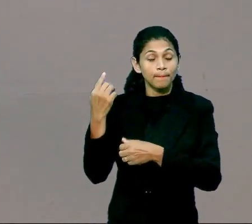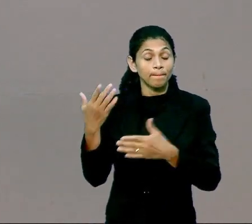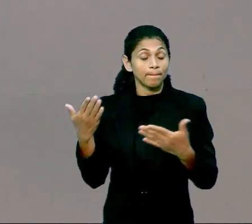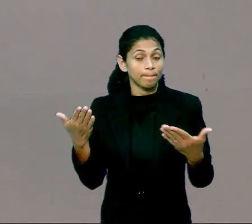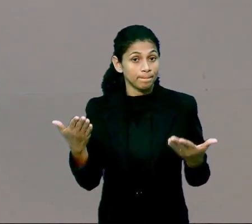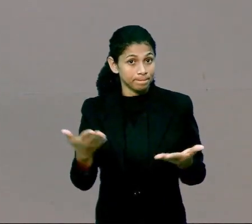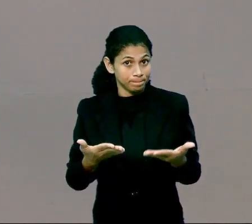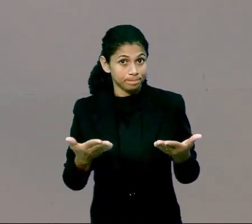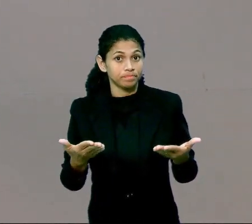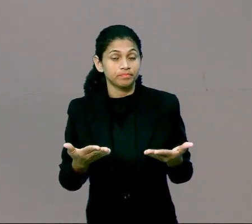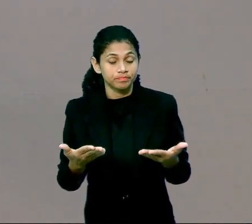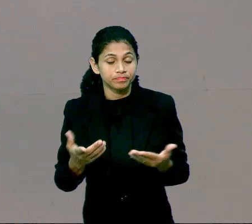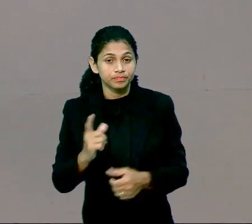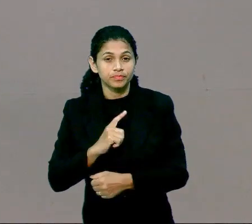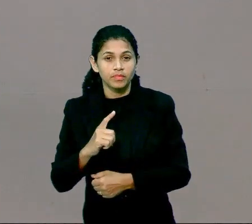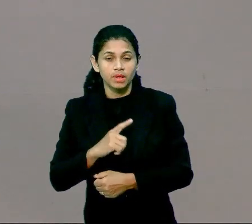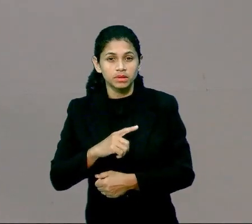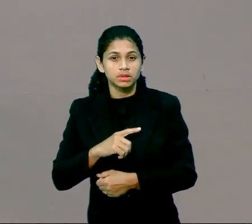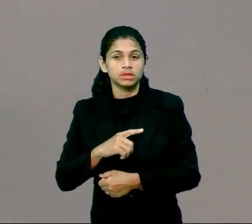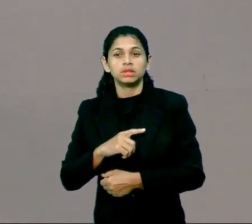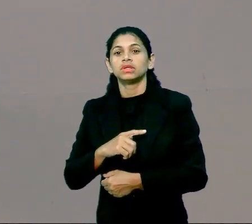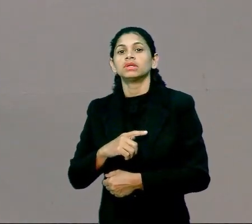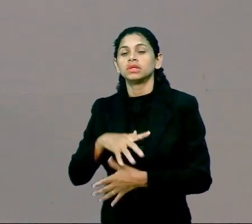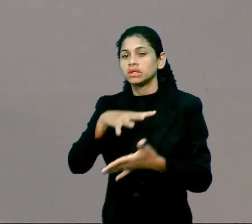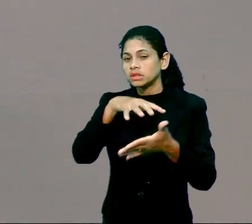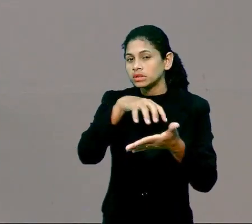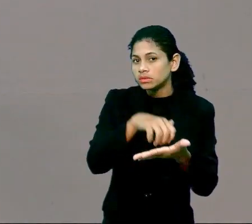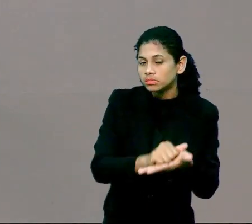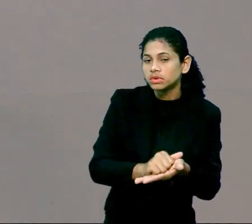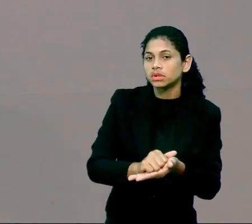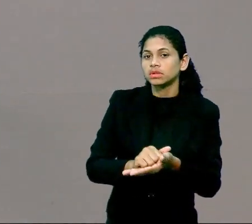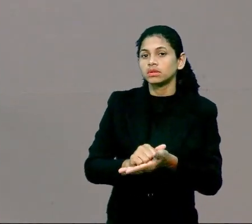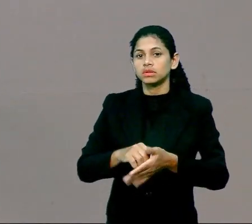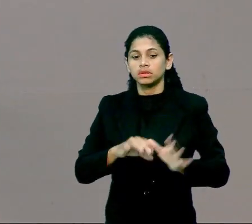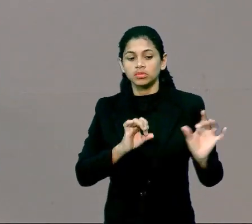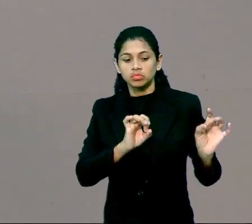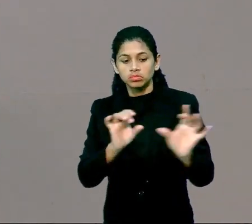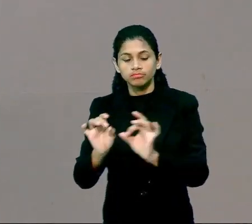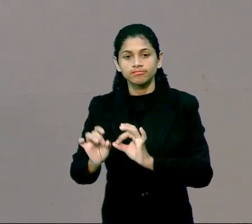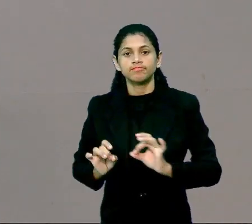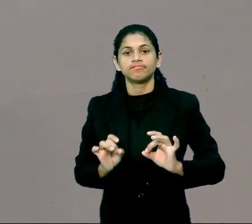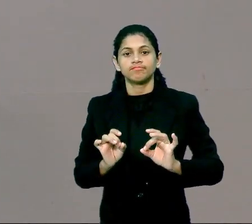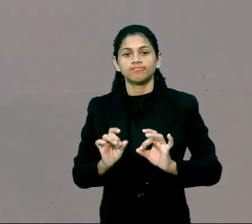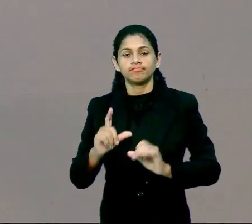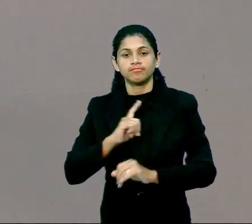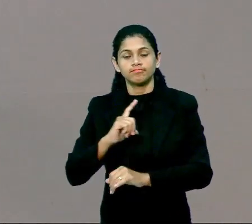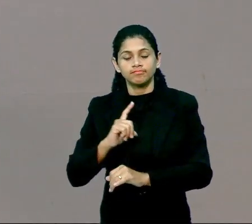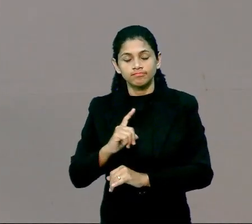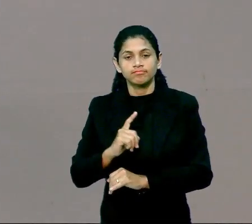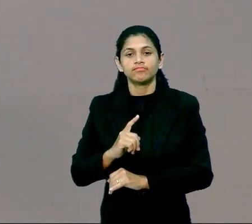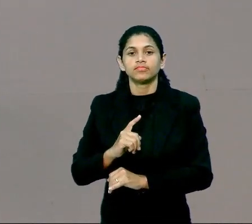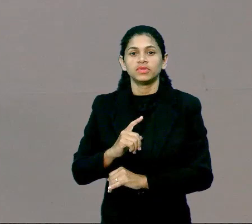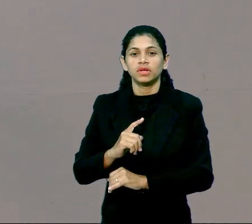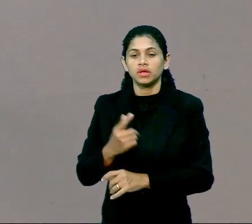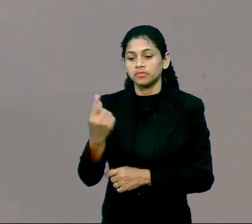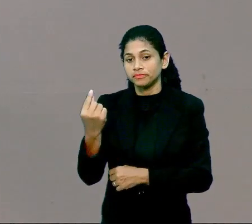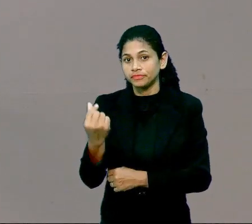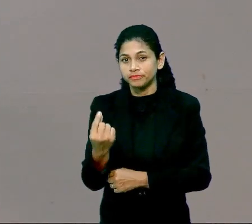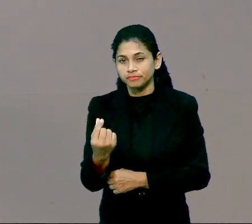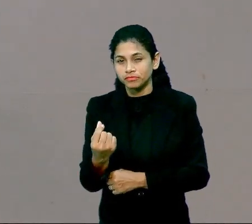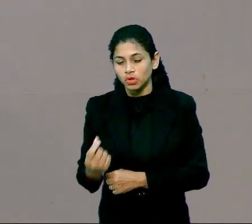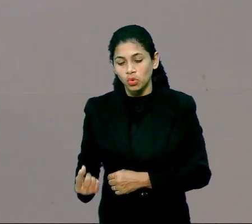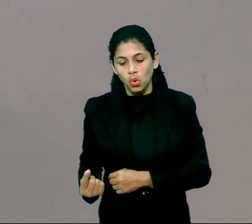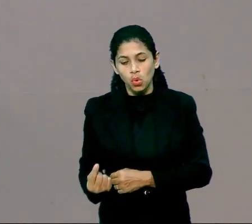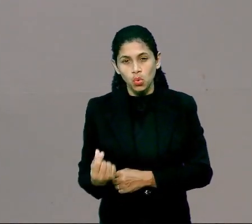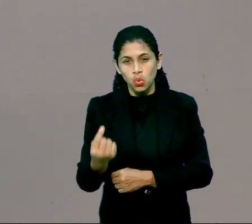vende, porque tem as marcas que patrocinam e fazem associações. Então a gente vai fazendo, vendo que tem uma questão marketing ali financeira, o